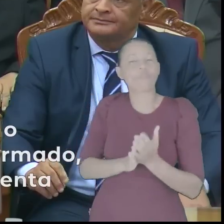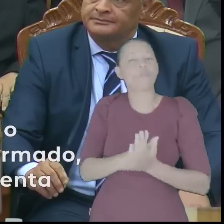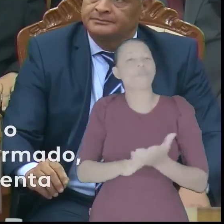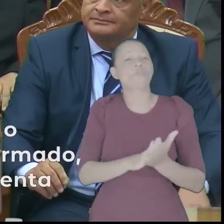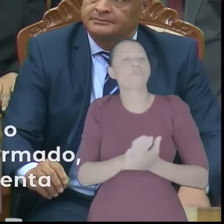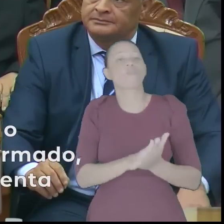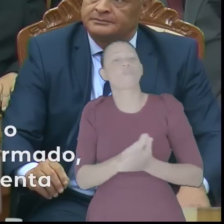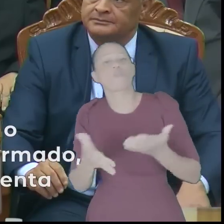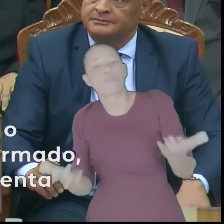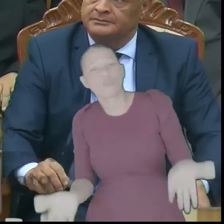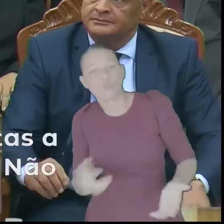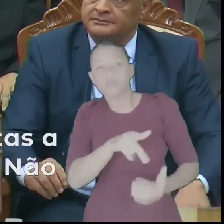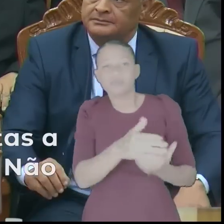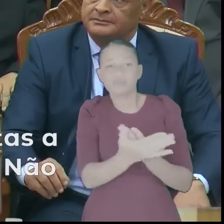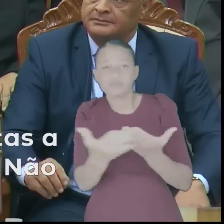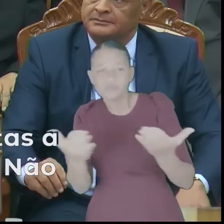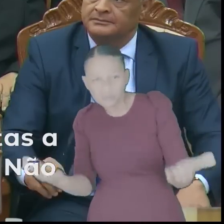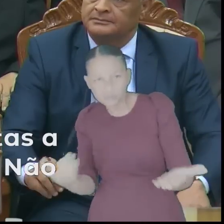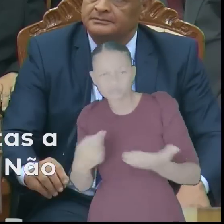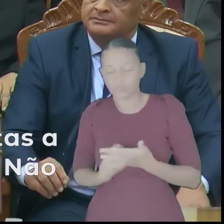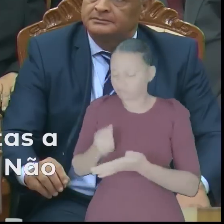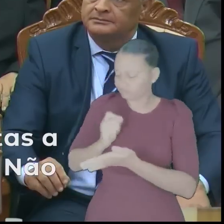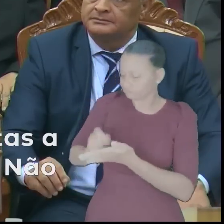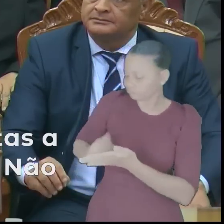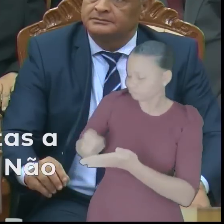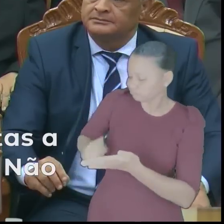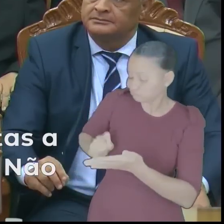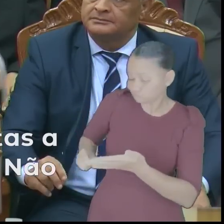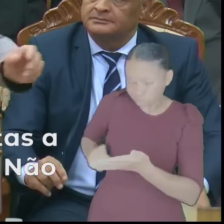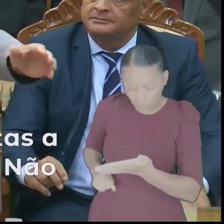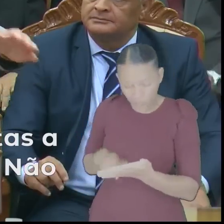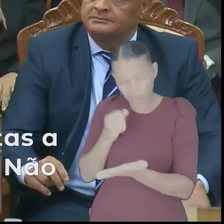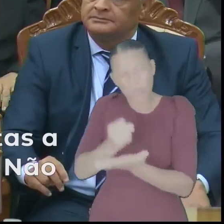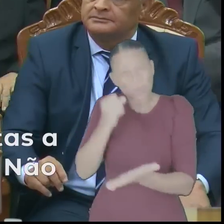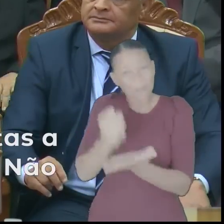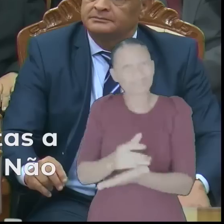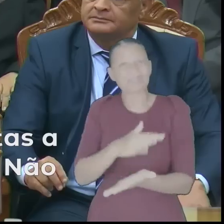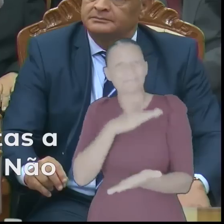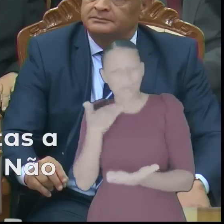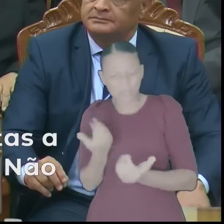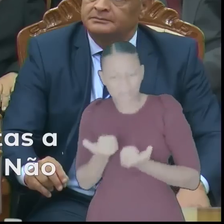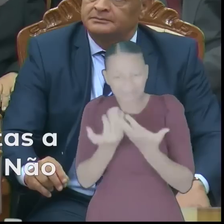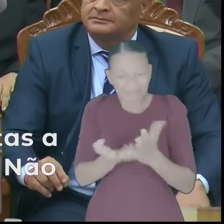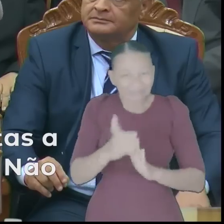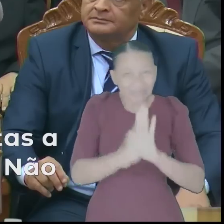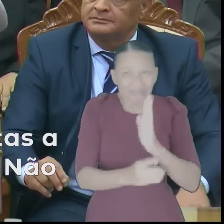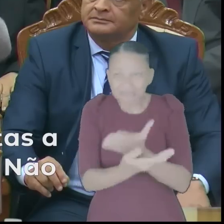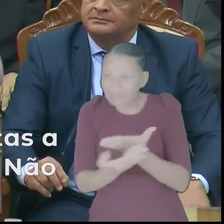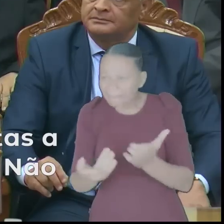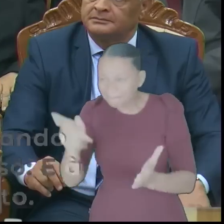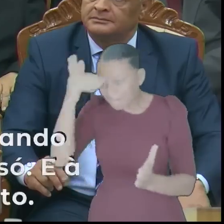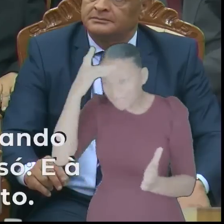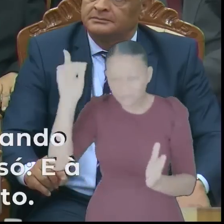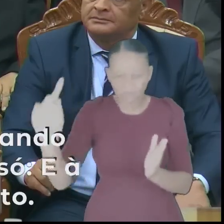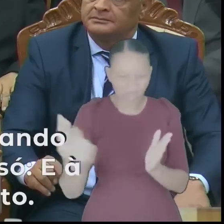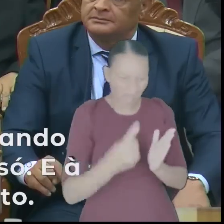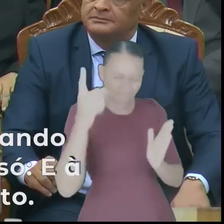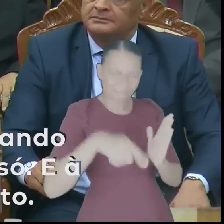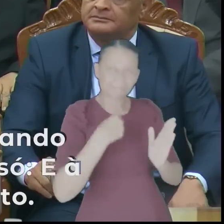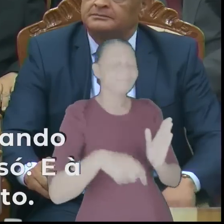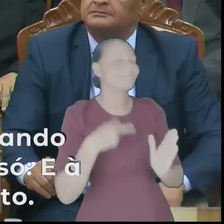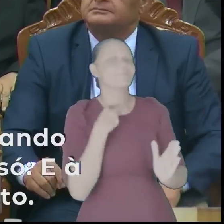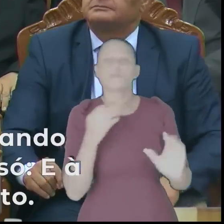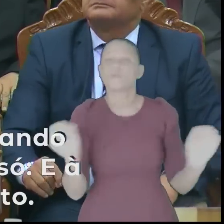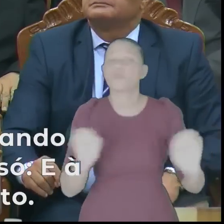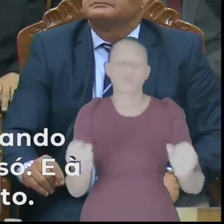Ora, irmãos, como homem falo, se o testamento de um homem for confirmado, ninguém o anula. Eu quero que você diga para o crente